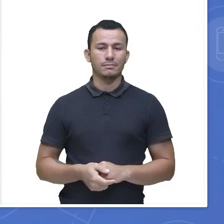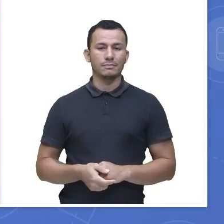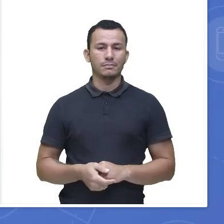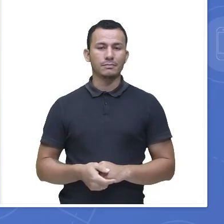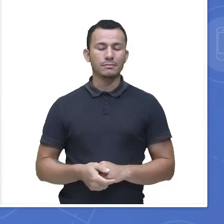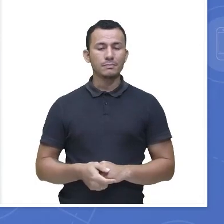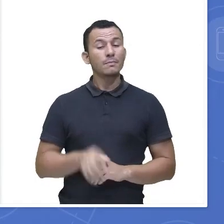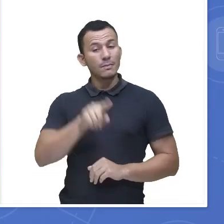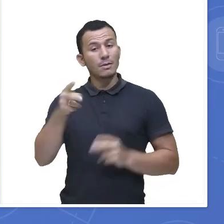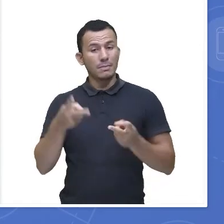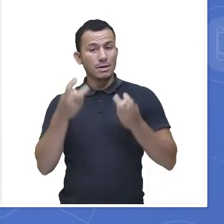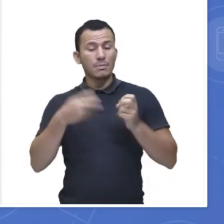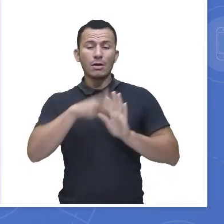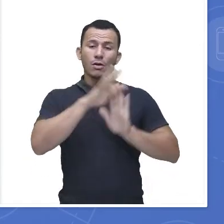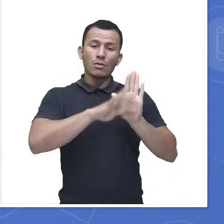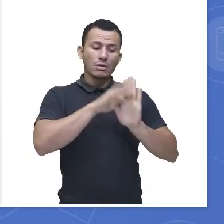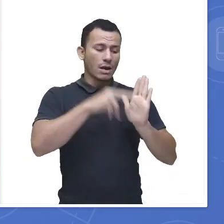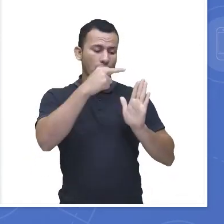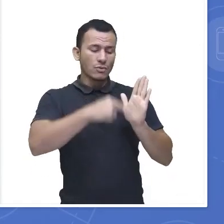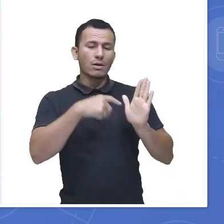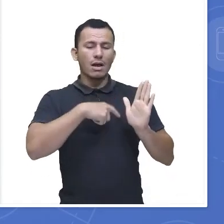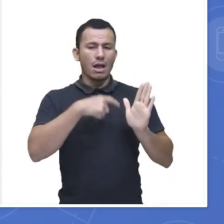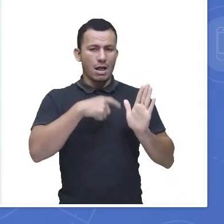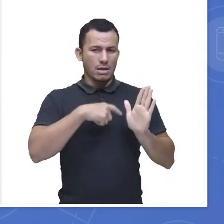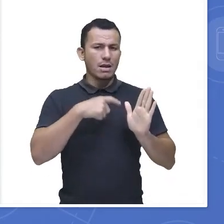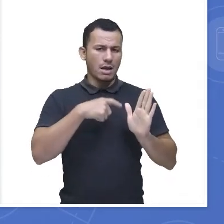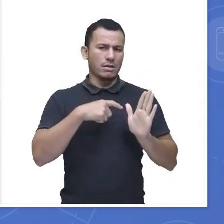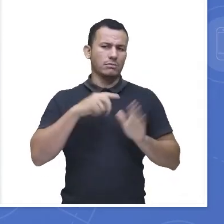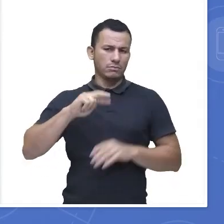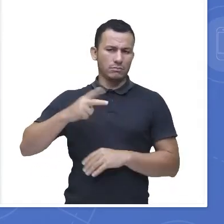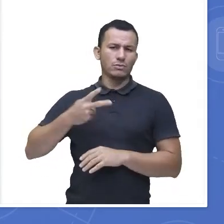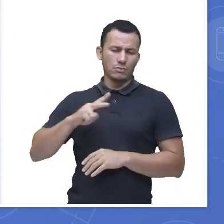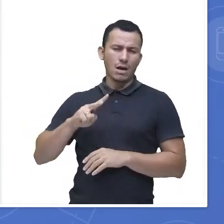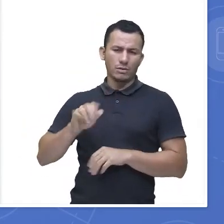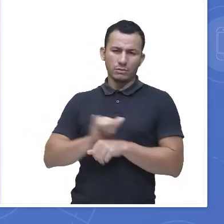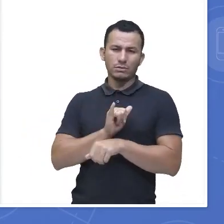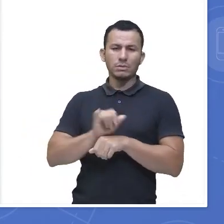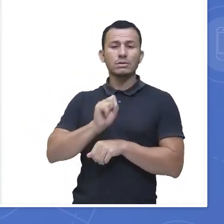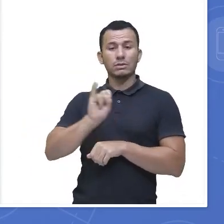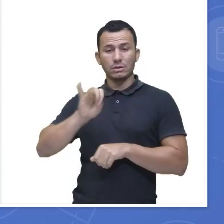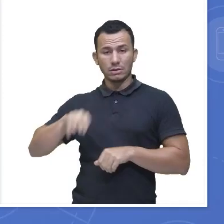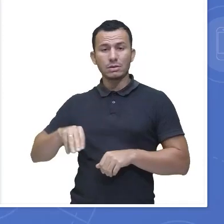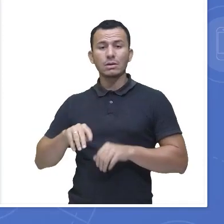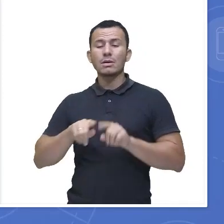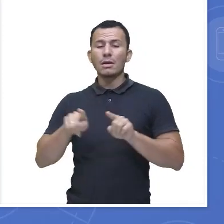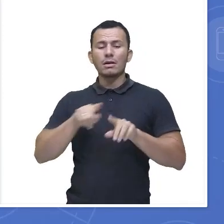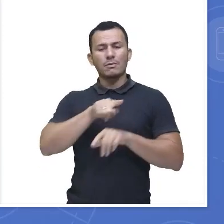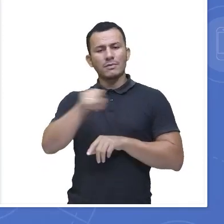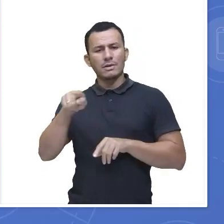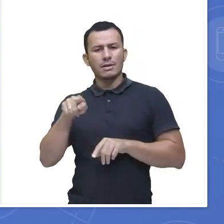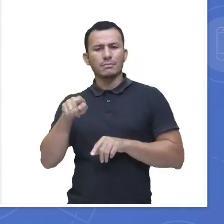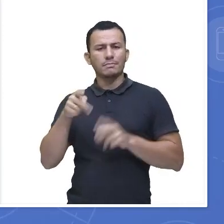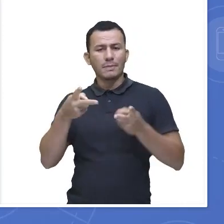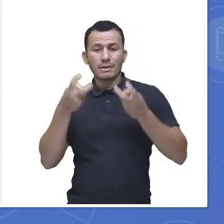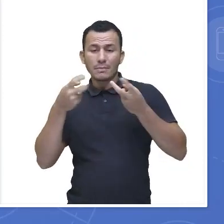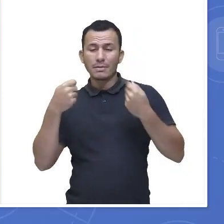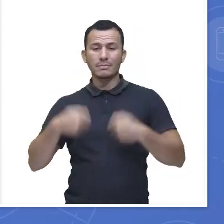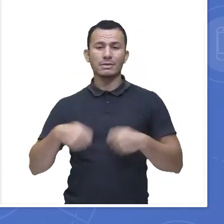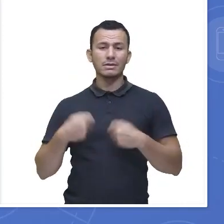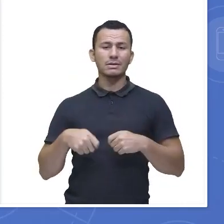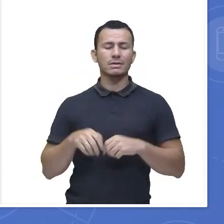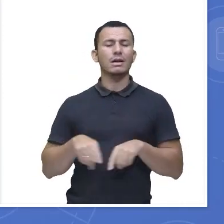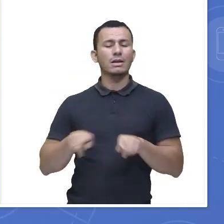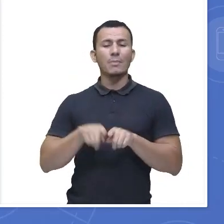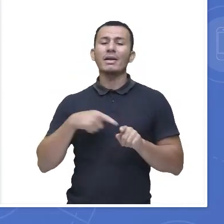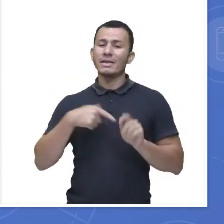sim, né? O texto, ele emprega sim o recurso da ambiguidade. E nós esperamos que você perceba isso. E também